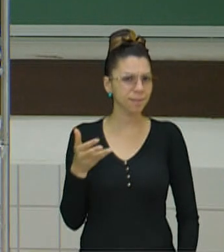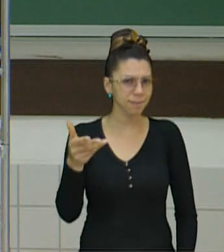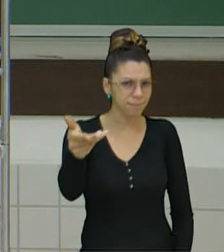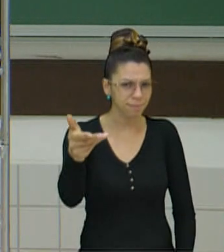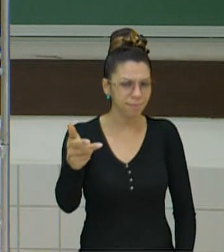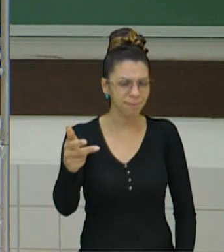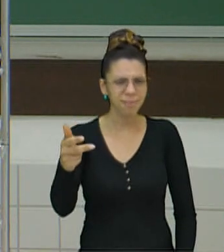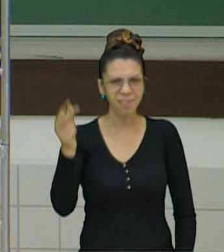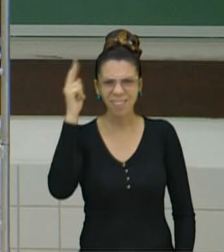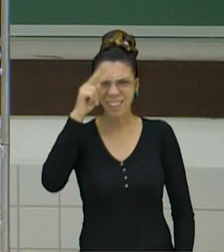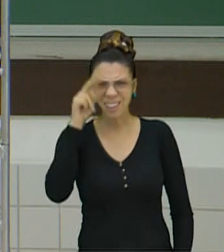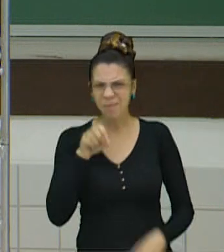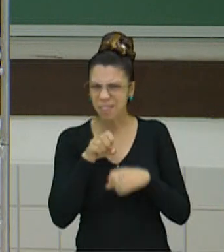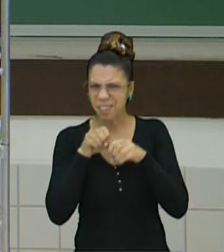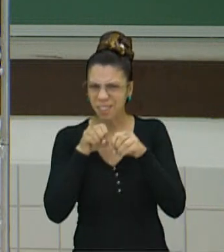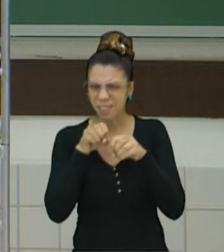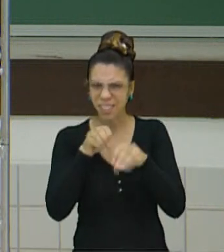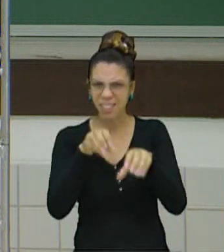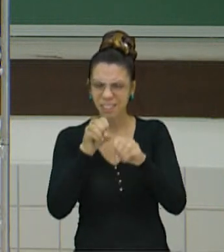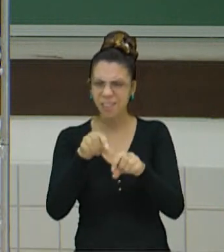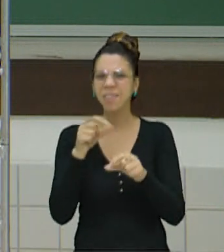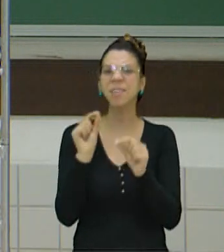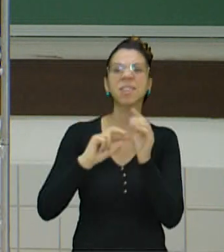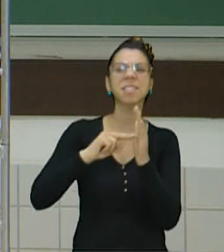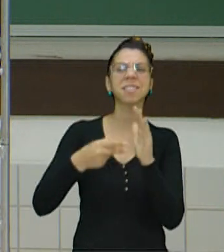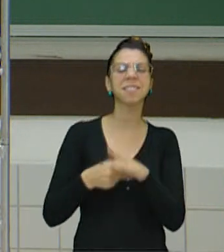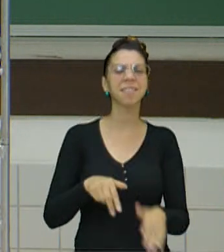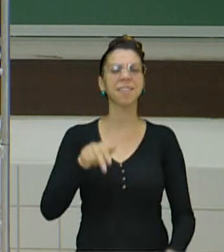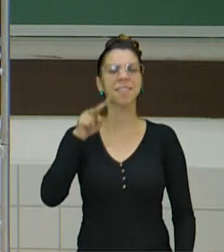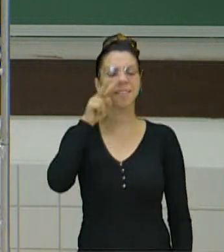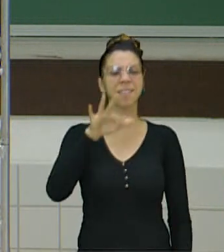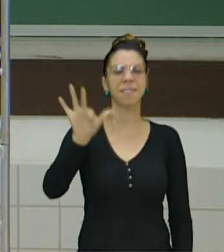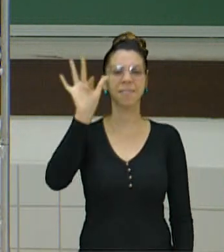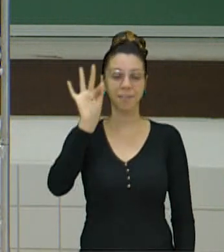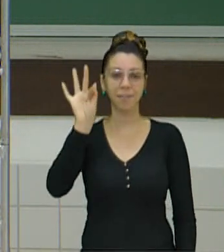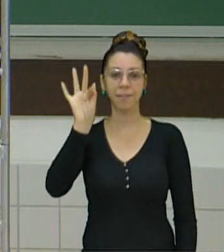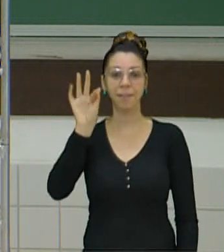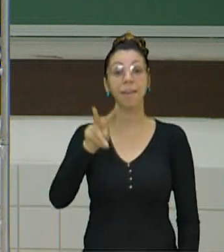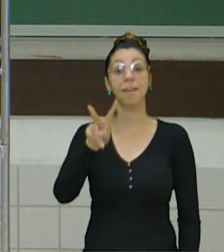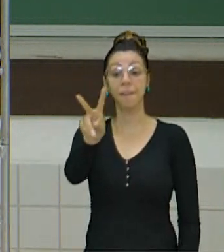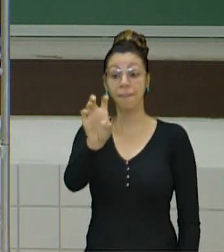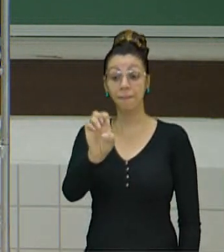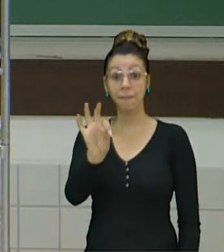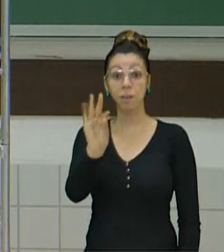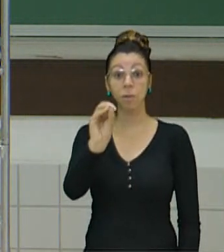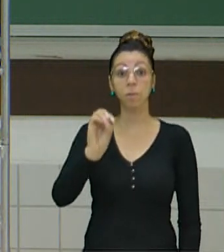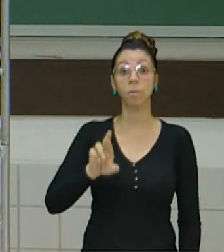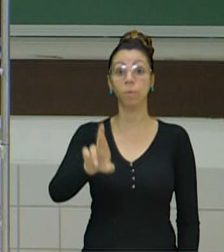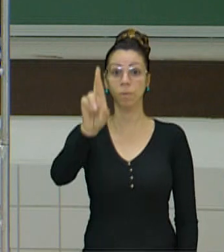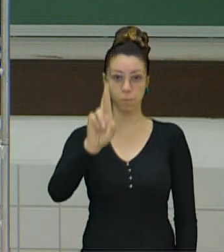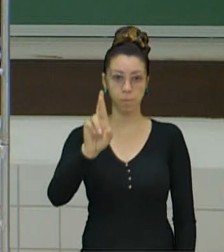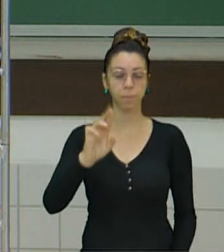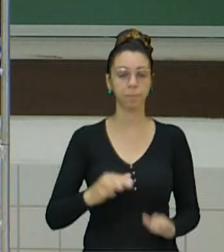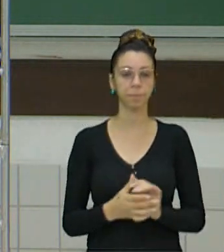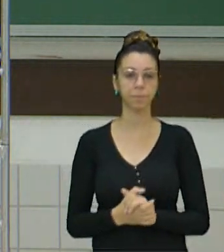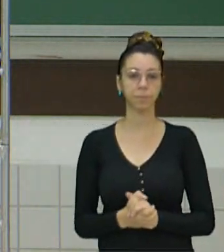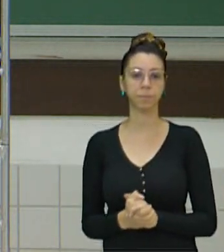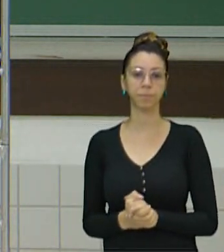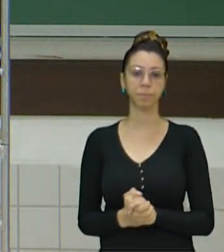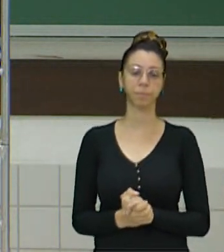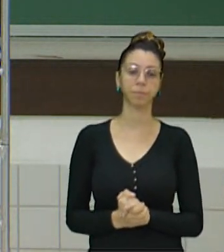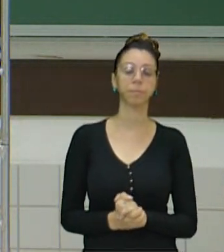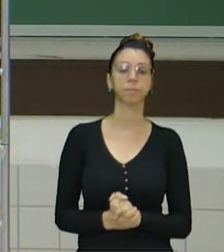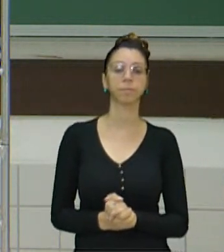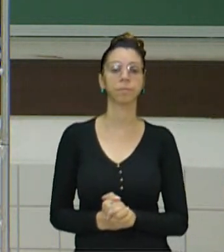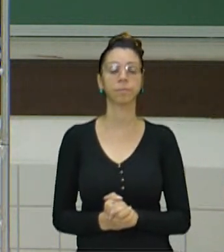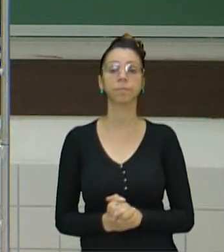força? Força, ela é um vetor, é uma grandeza vetorial. Então, vamos retomar aqui.